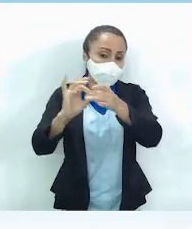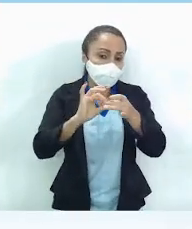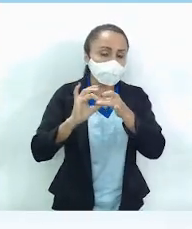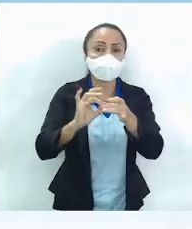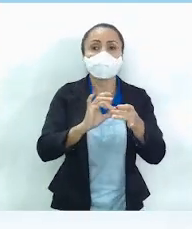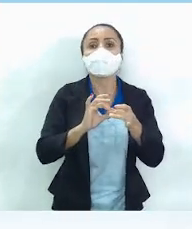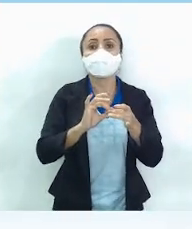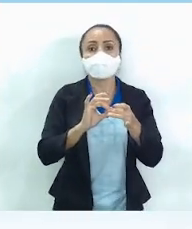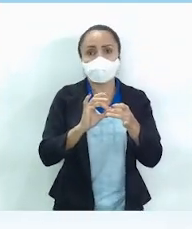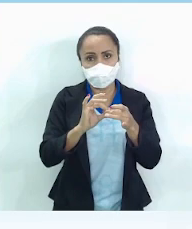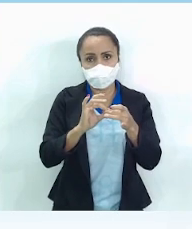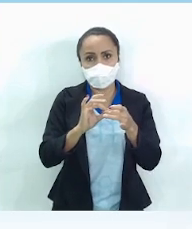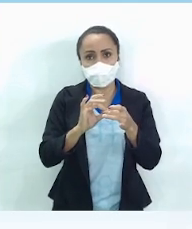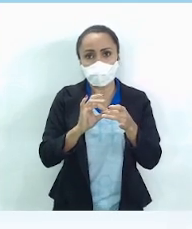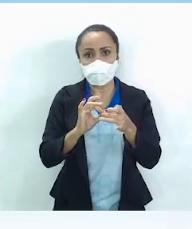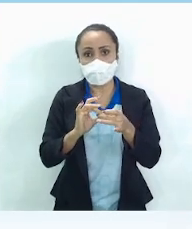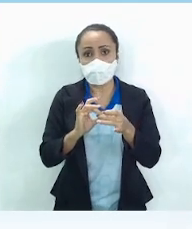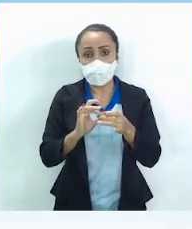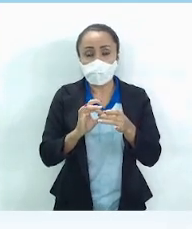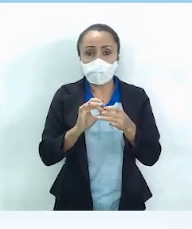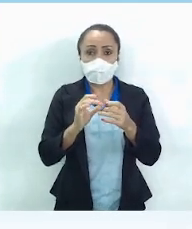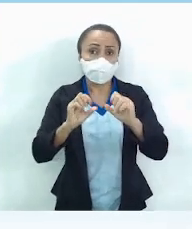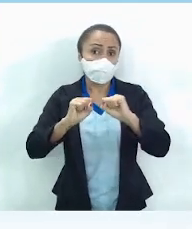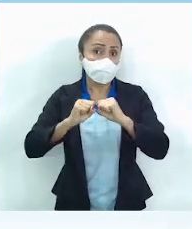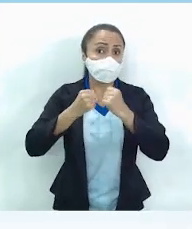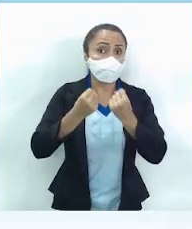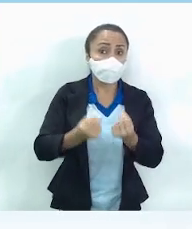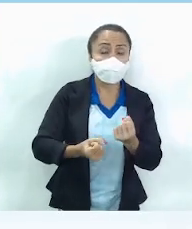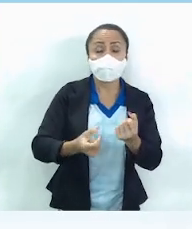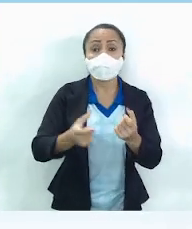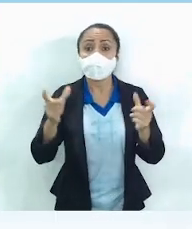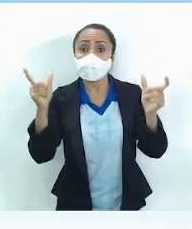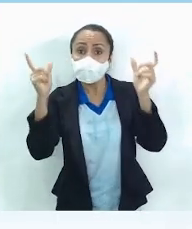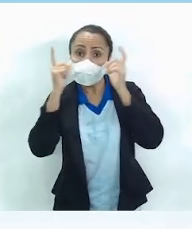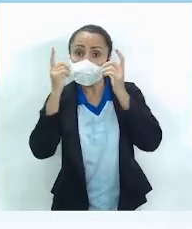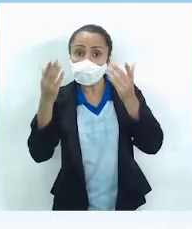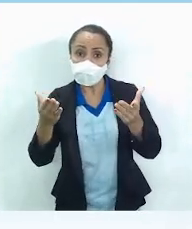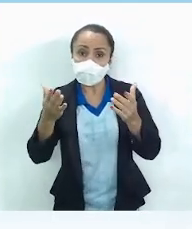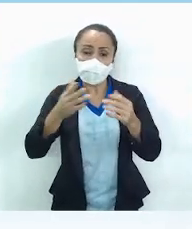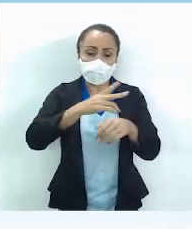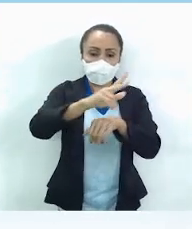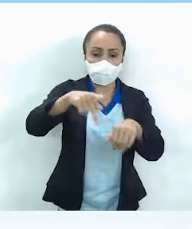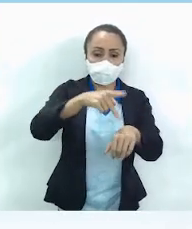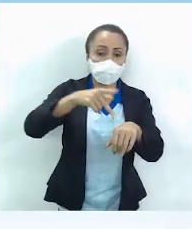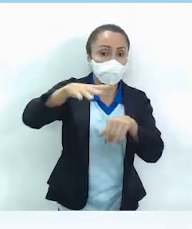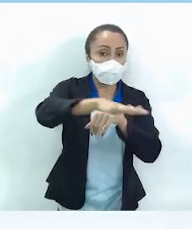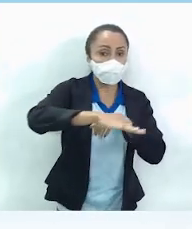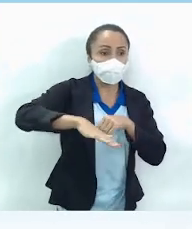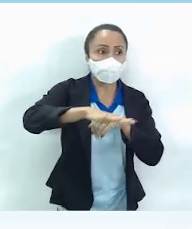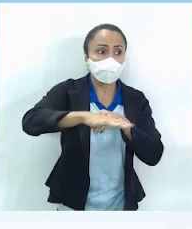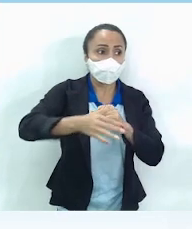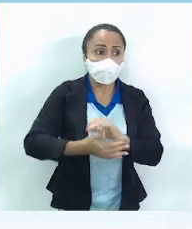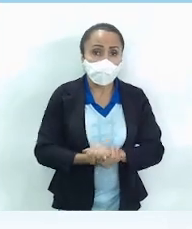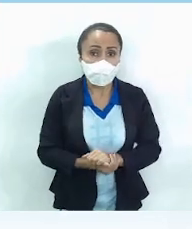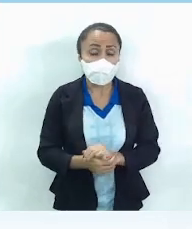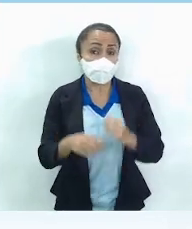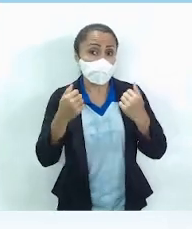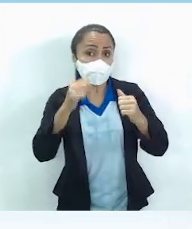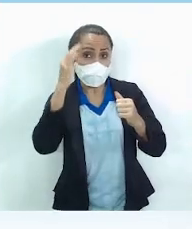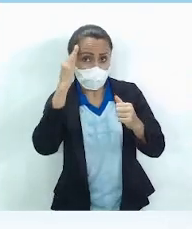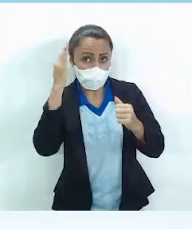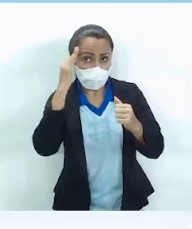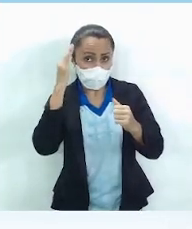unificação do Afeganistão na defesa dos interesses daquela nação. Então veja só, a gente tem que entender